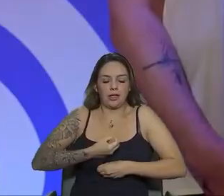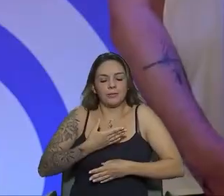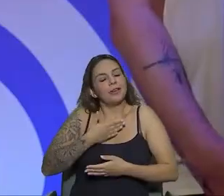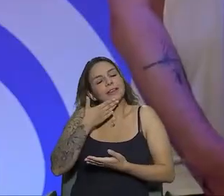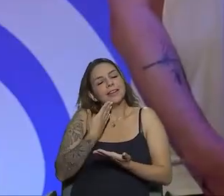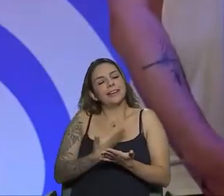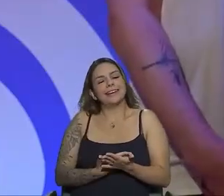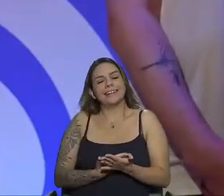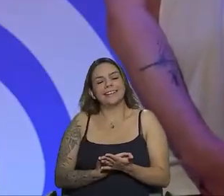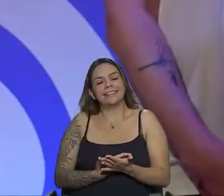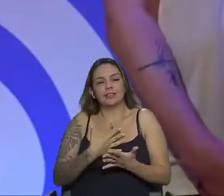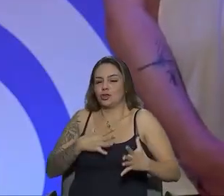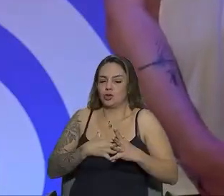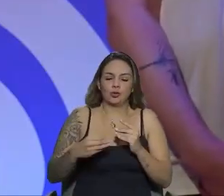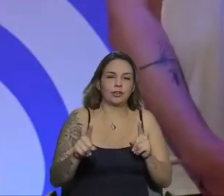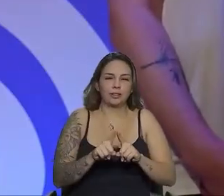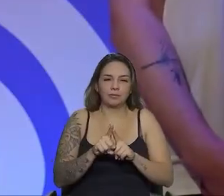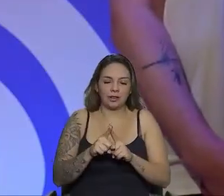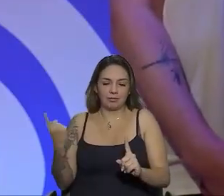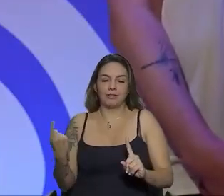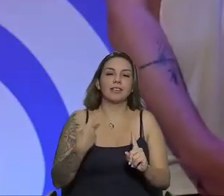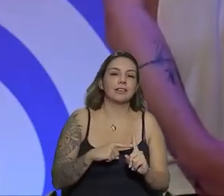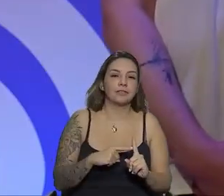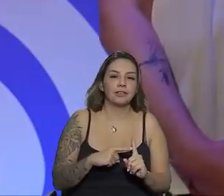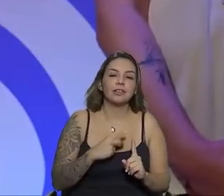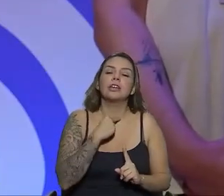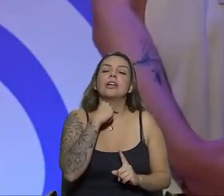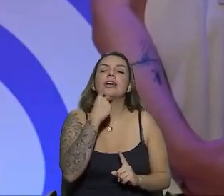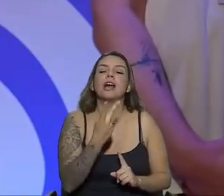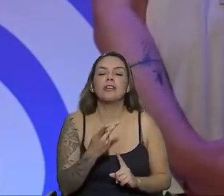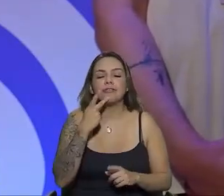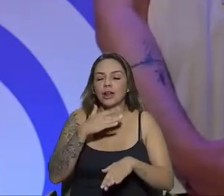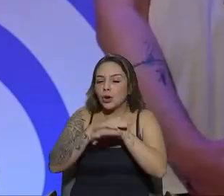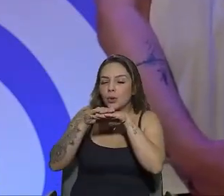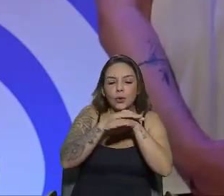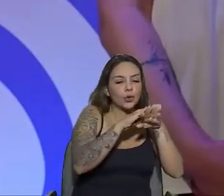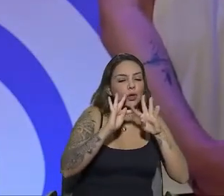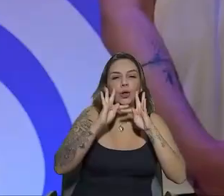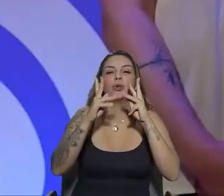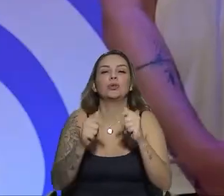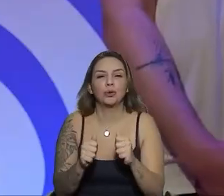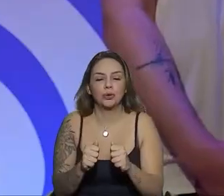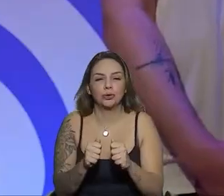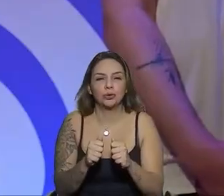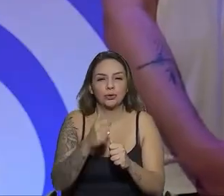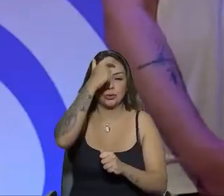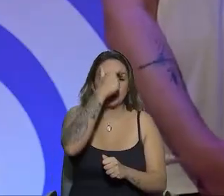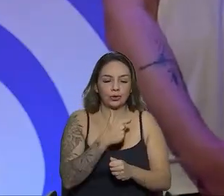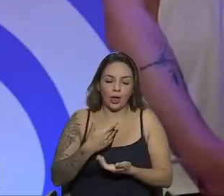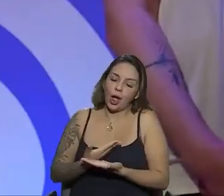me encanta. Sou refúgio e também desafio. A voz que fala com todos e para todos. Sou